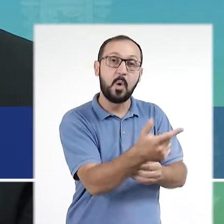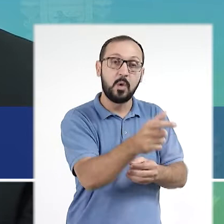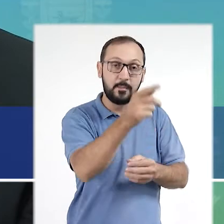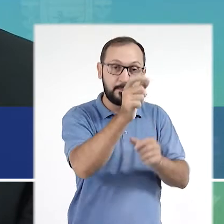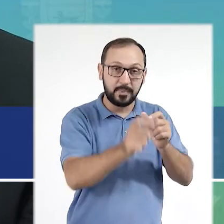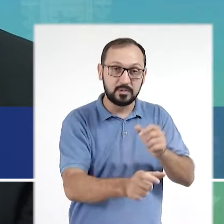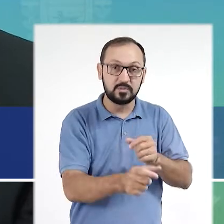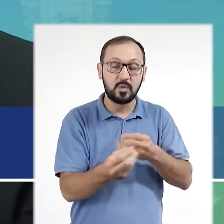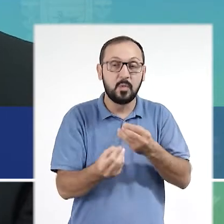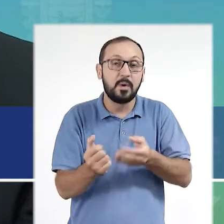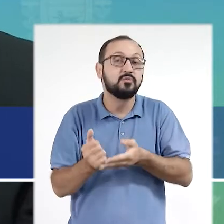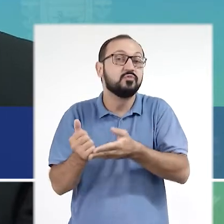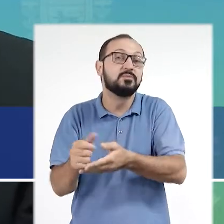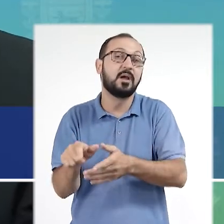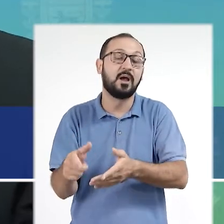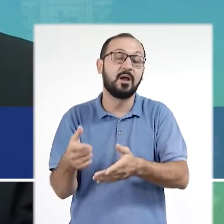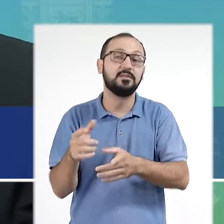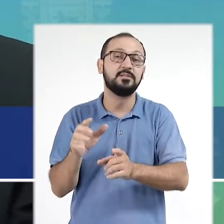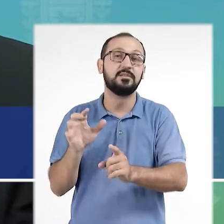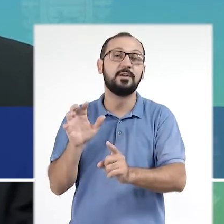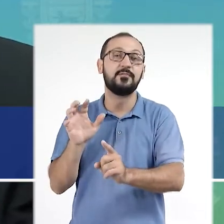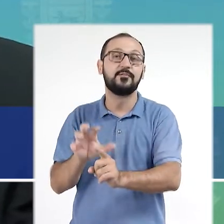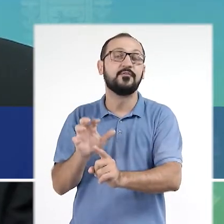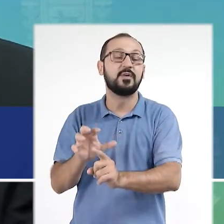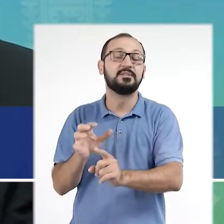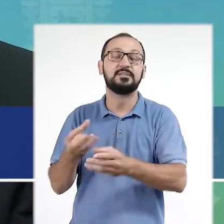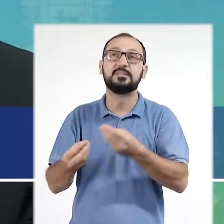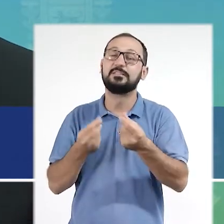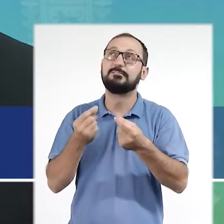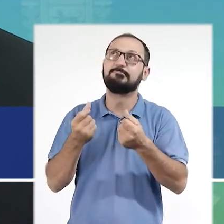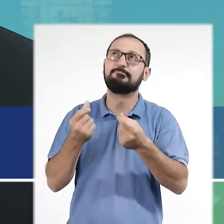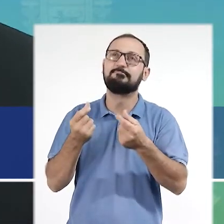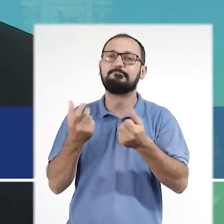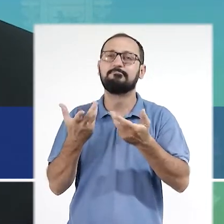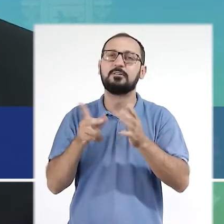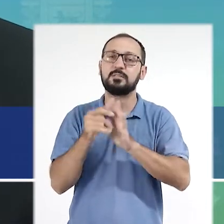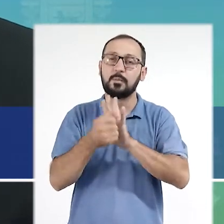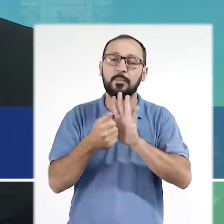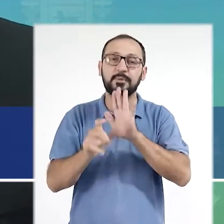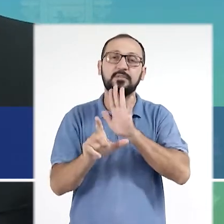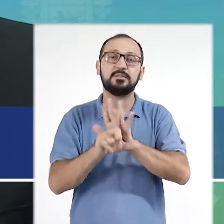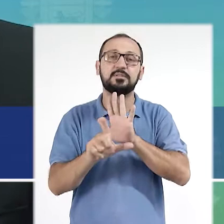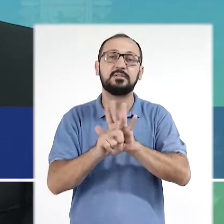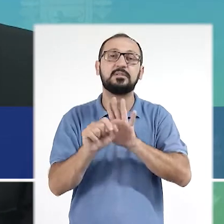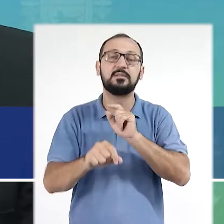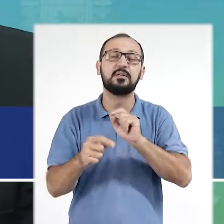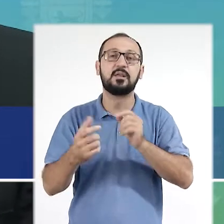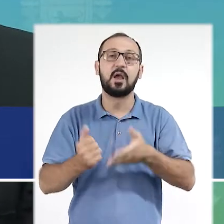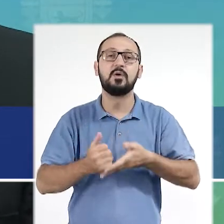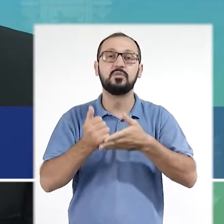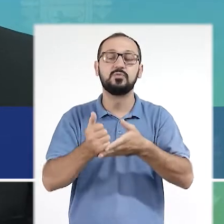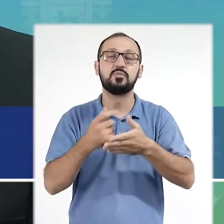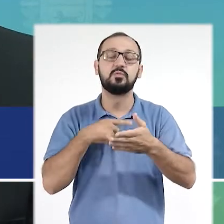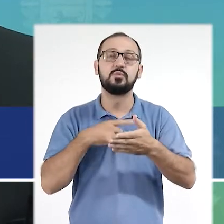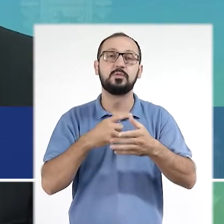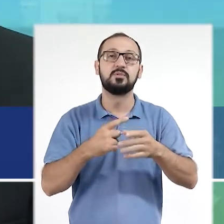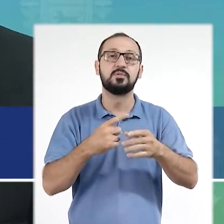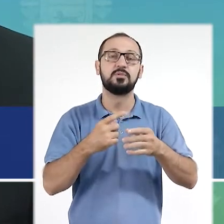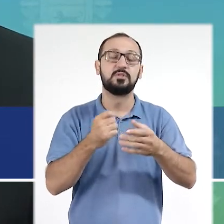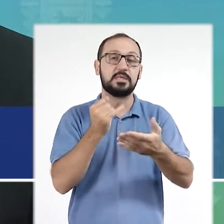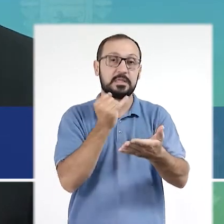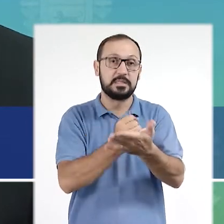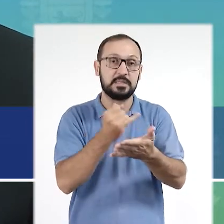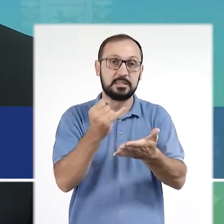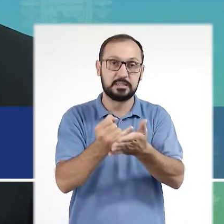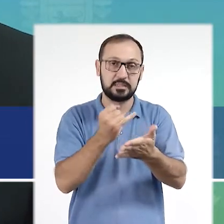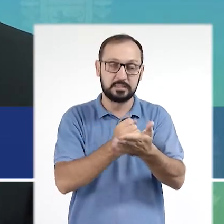a doação do leite materno. E o estímulo vem através desse projeto de lei, que busca a isenção do